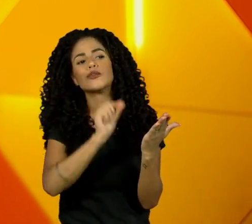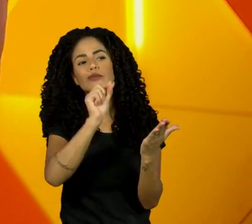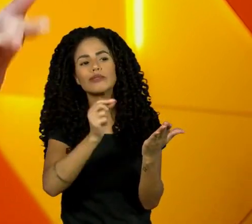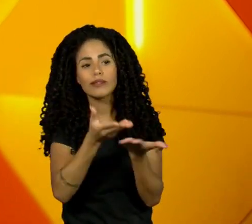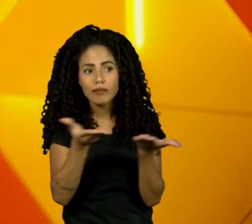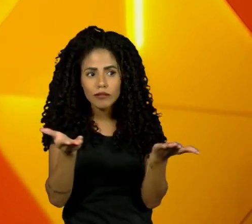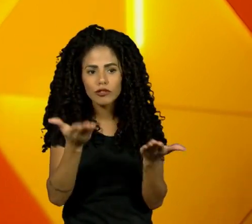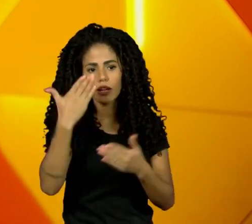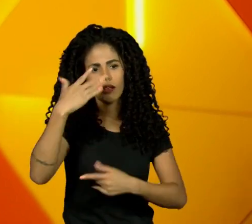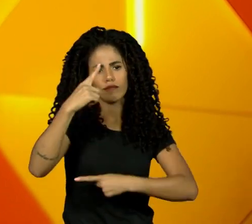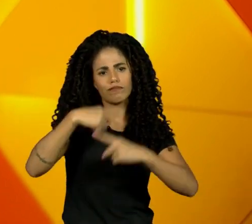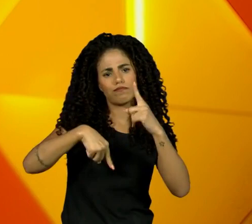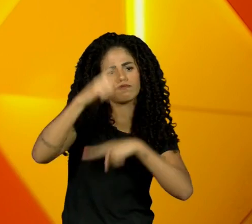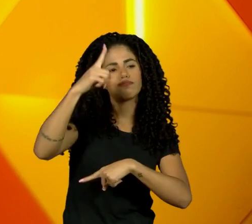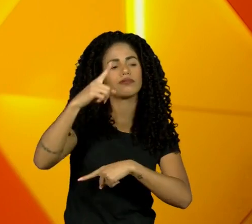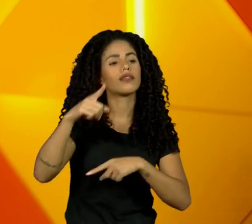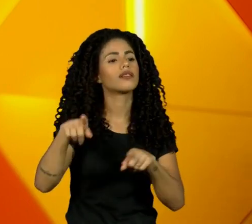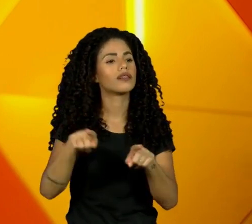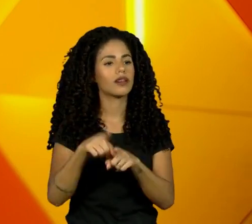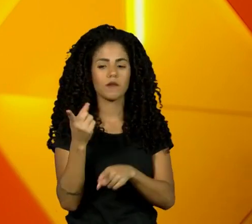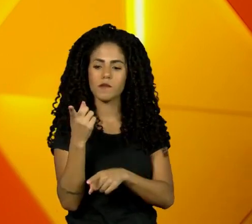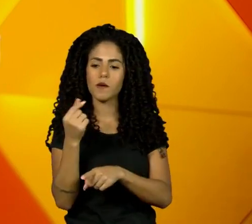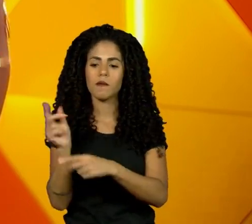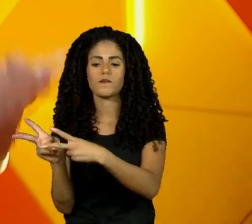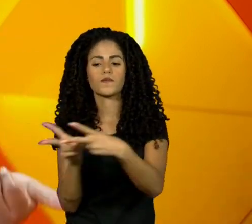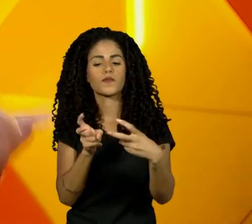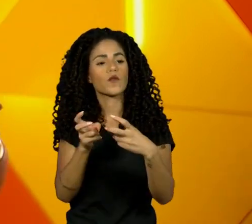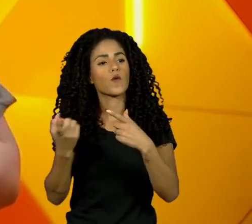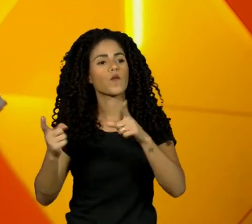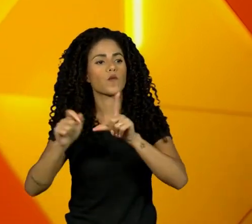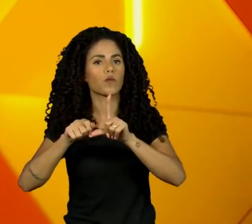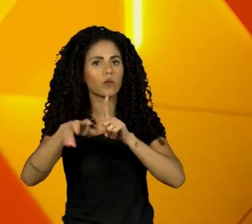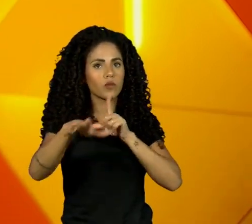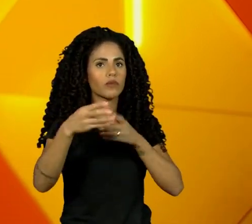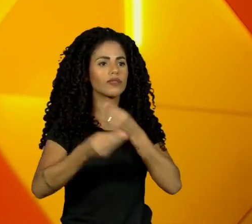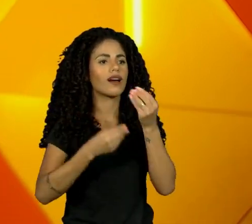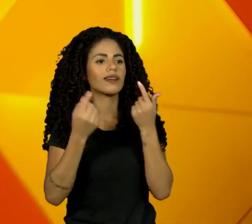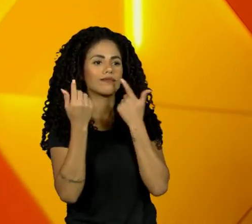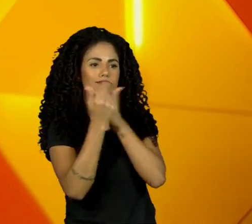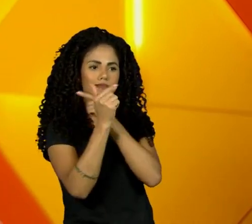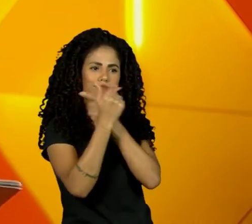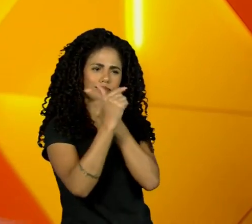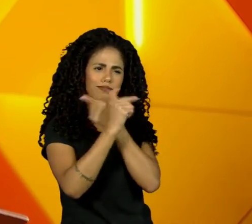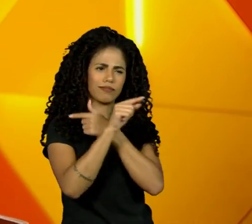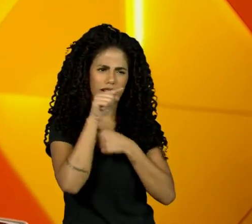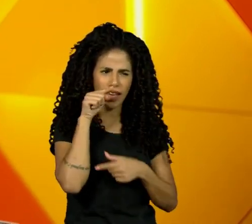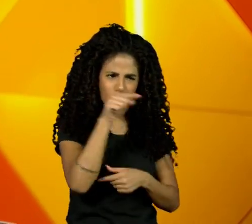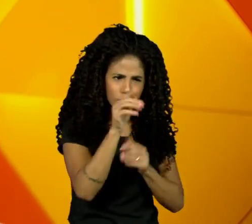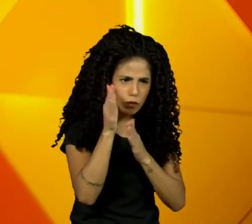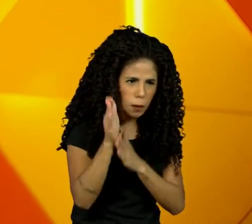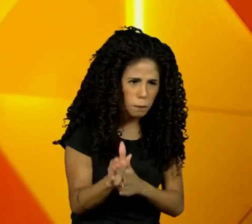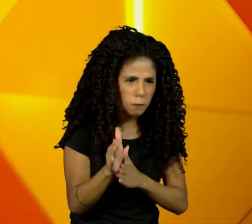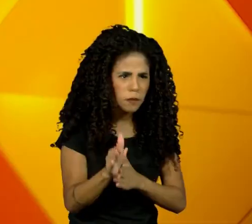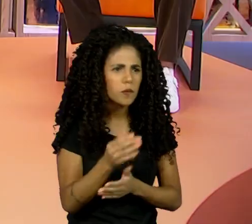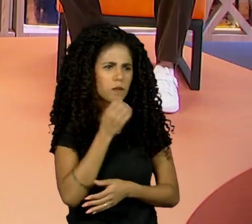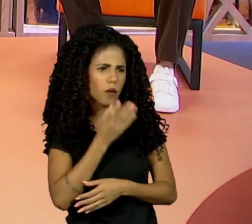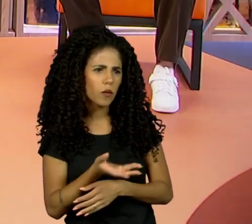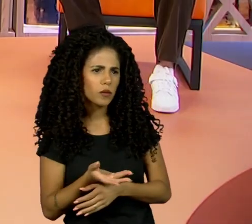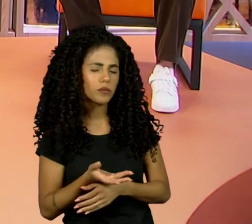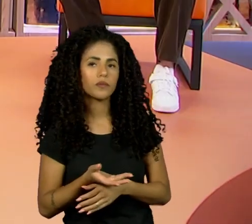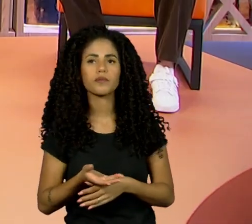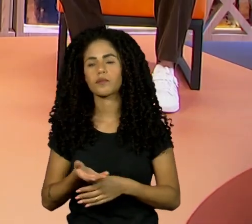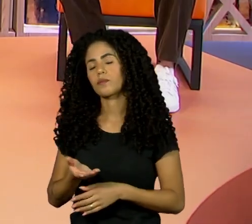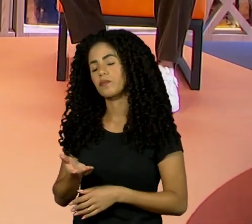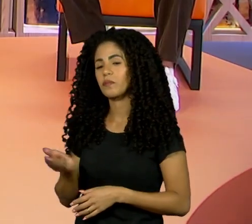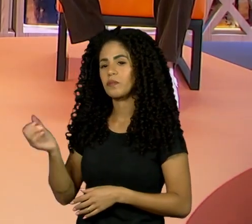atenção e feito sucesso, gerado dinheiro para os influenciadores, é atuar com humor. É isso mesmo? Esse é um caminho, João? Sim, é um caminho. Eu acho que é